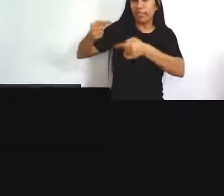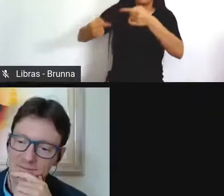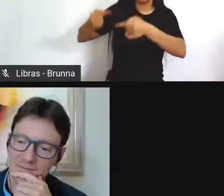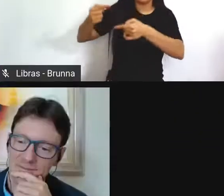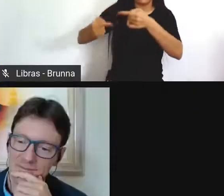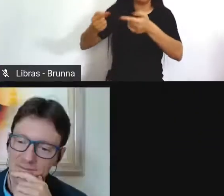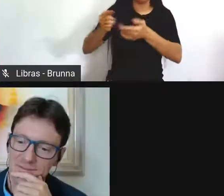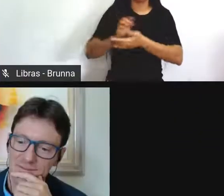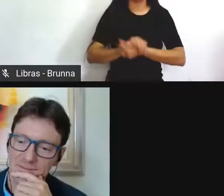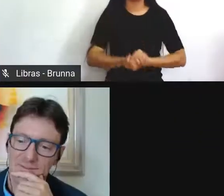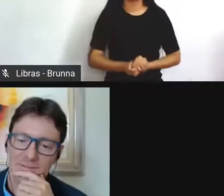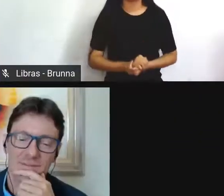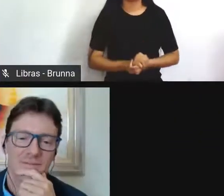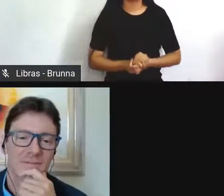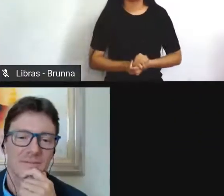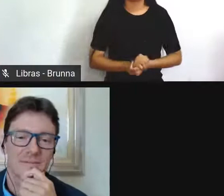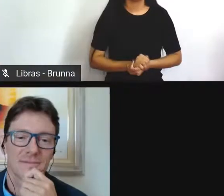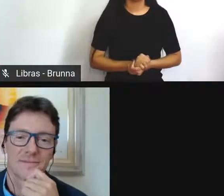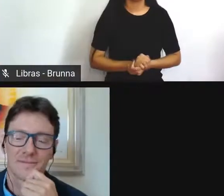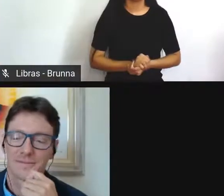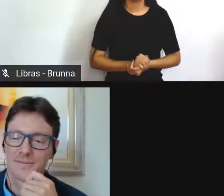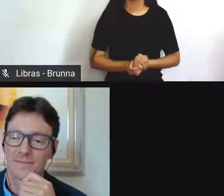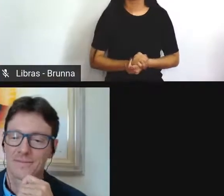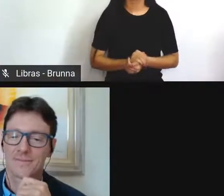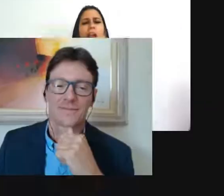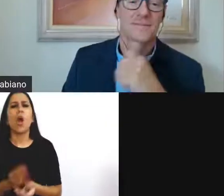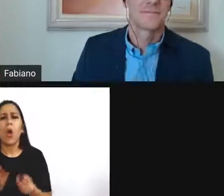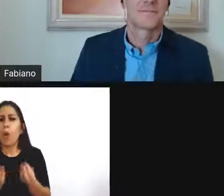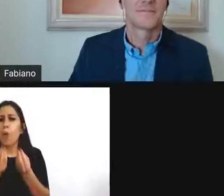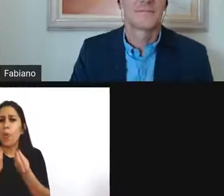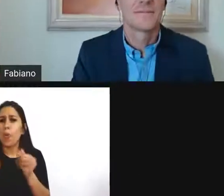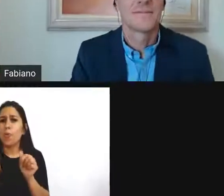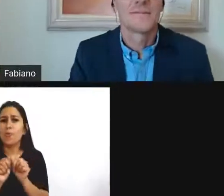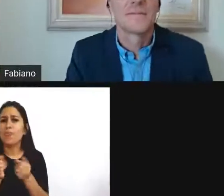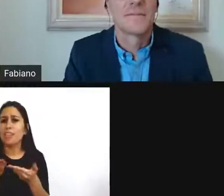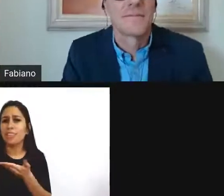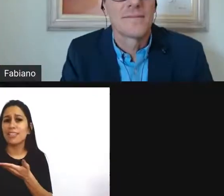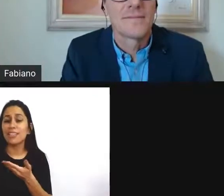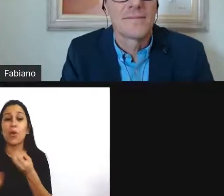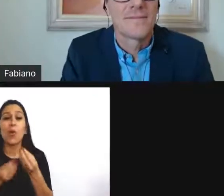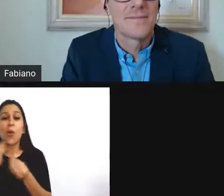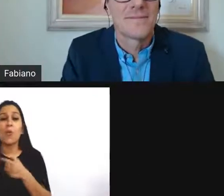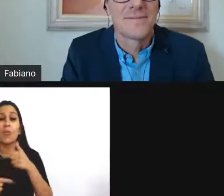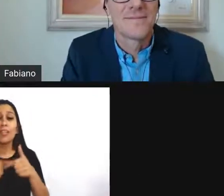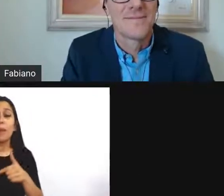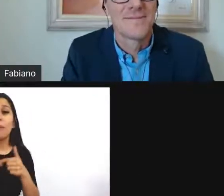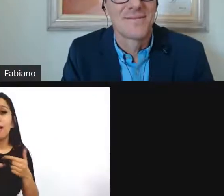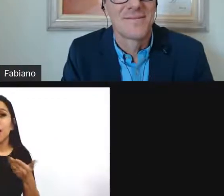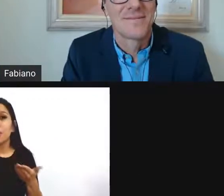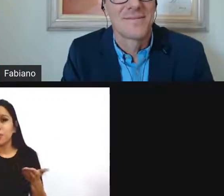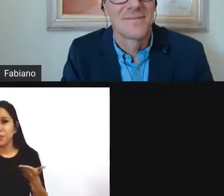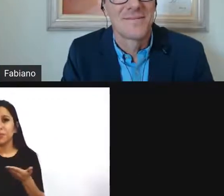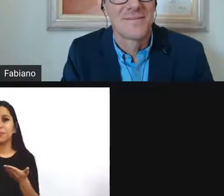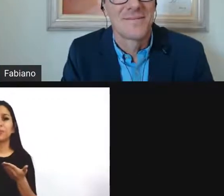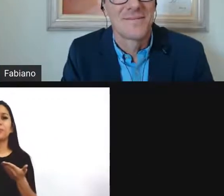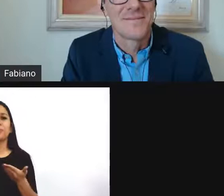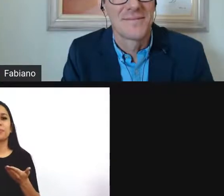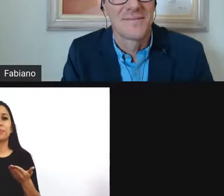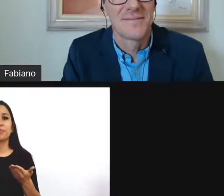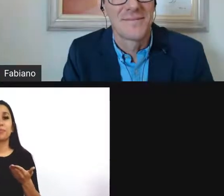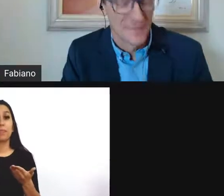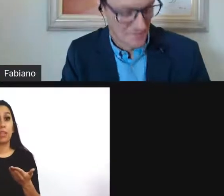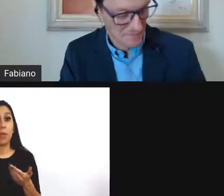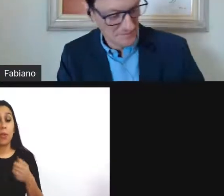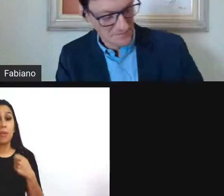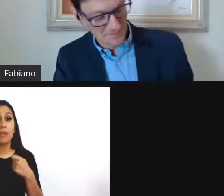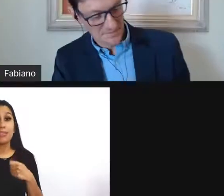e como fazer isso, né? Como eu poderia trabalhar isso? Então, cada vez eu precisava